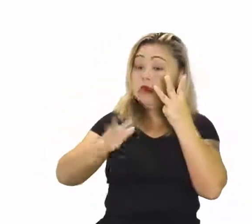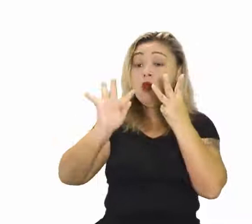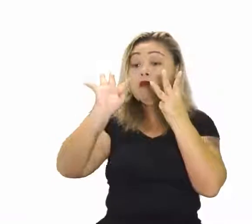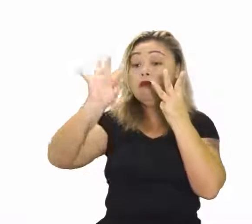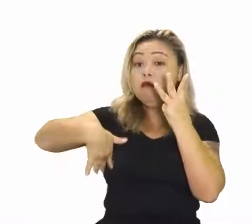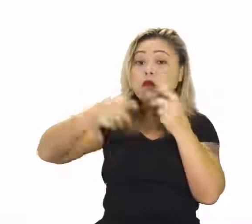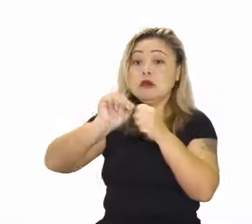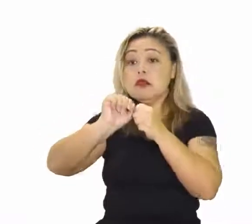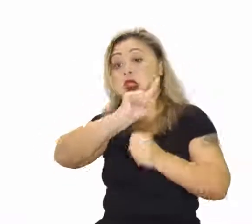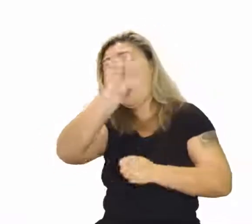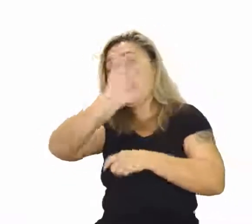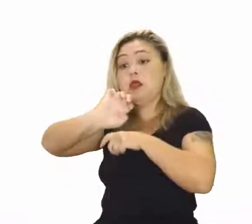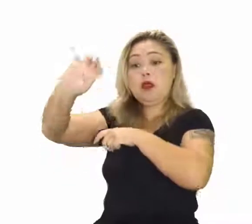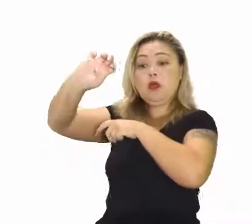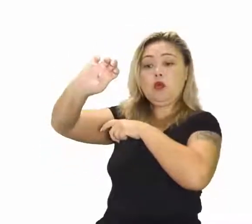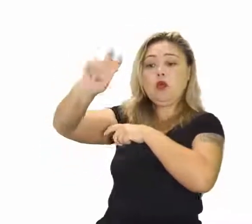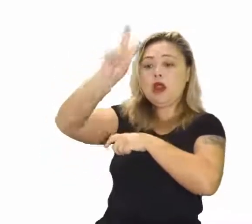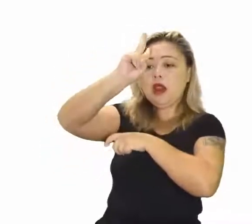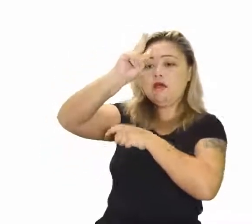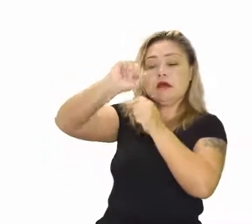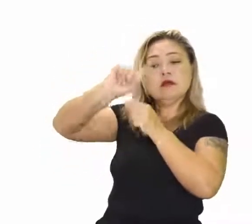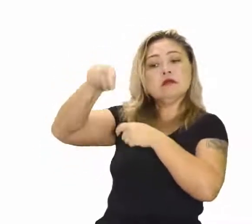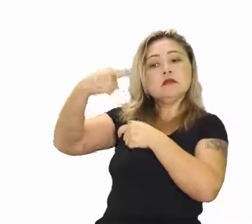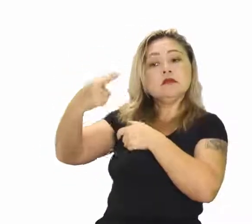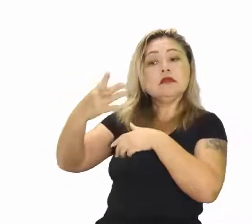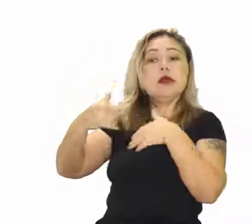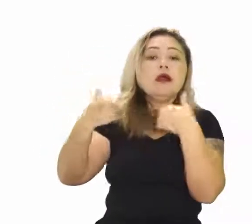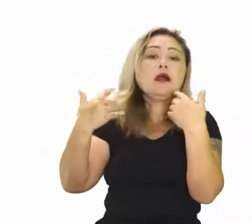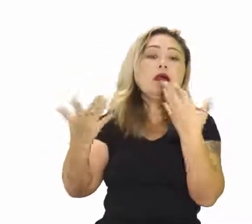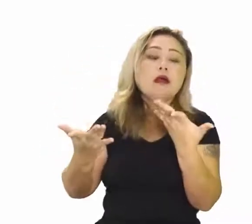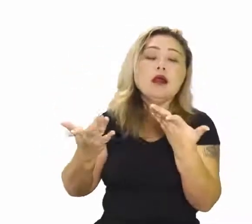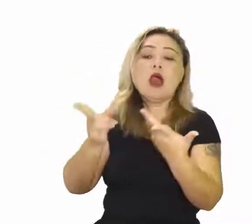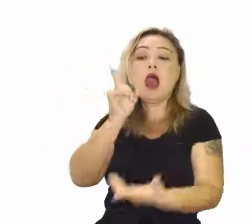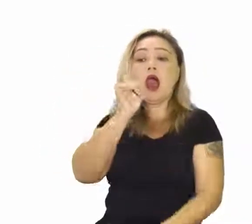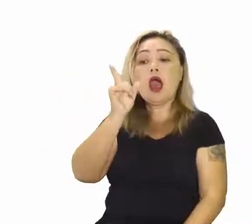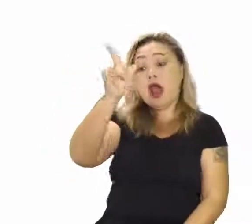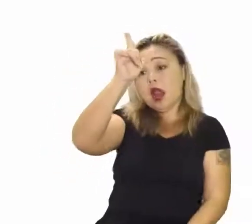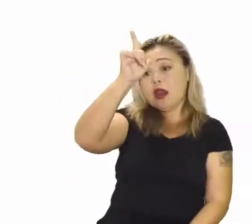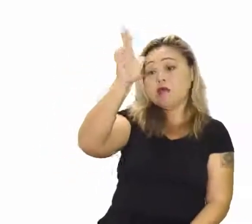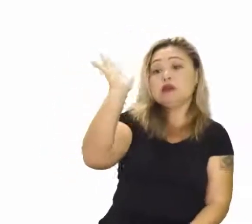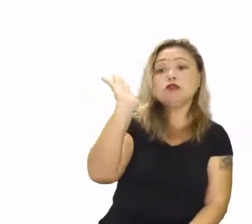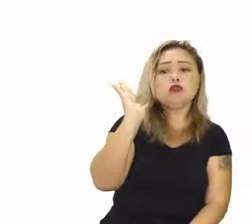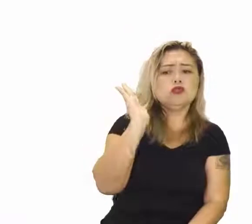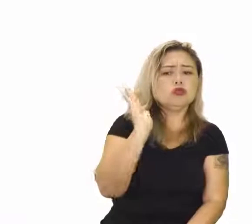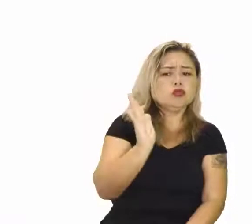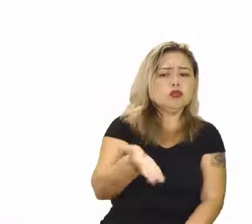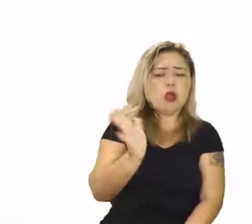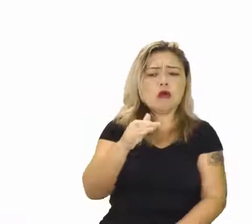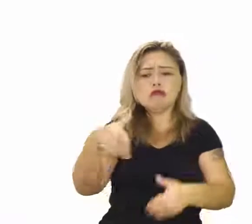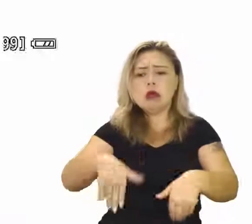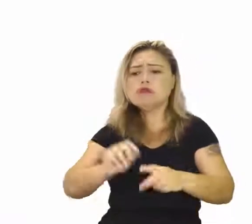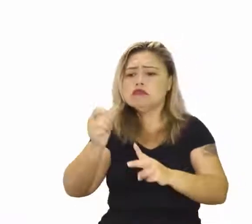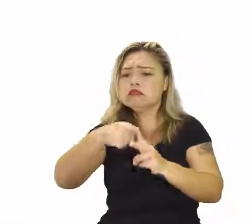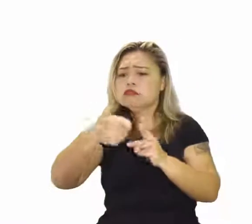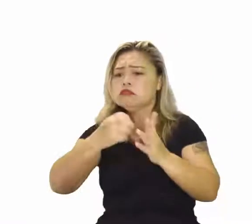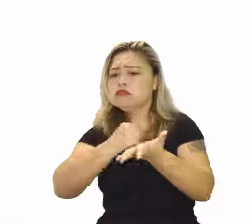do conflito na Europa. Lembra? Aí a Alemanha já tinha se rendido. 3 meses já tinham se